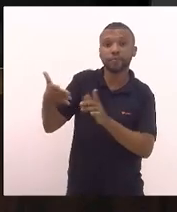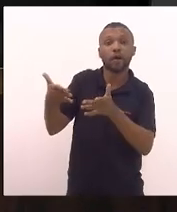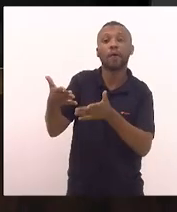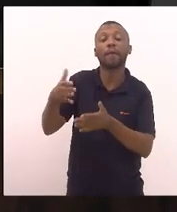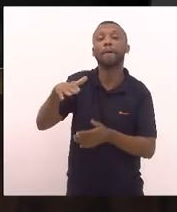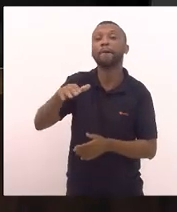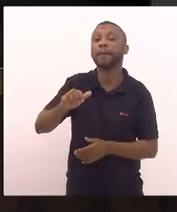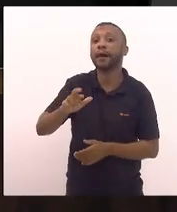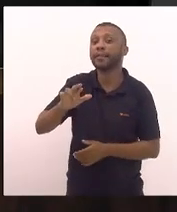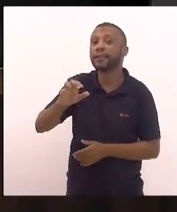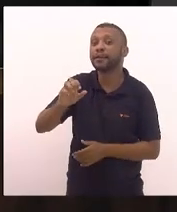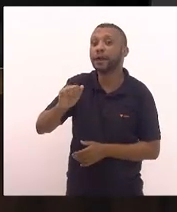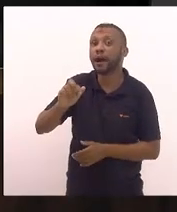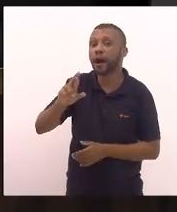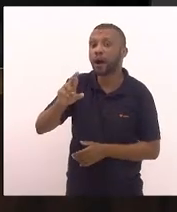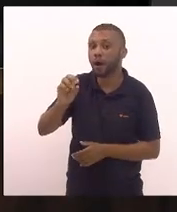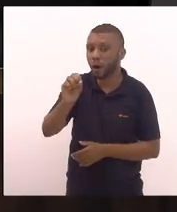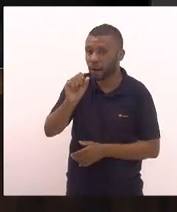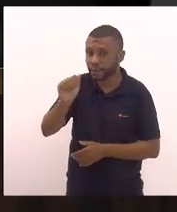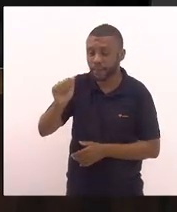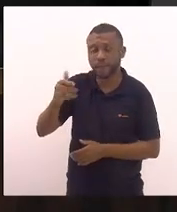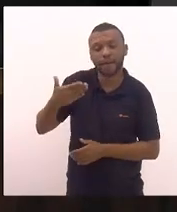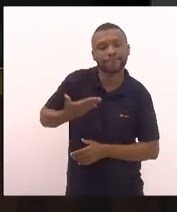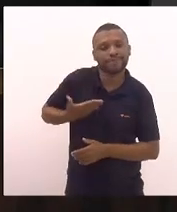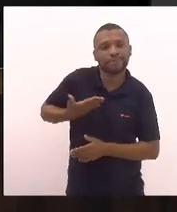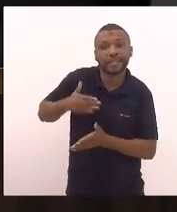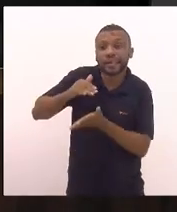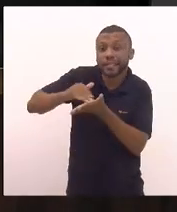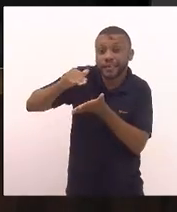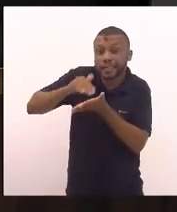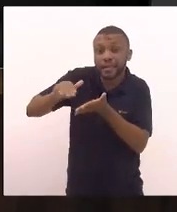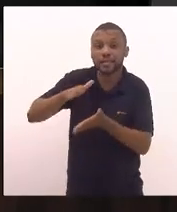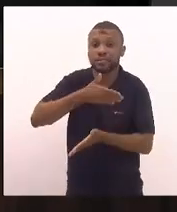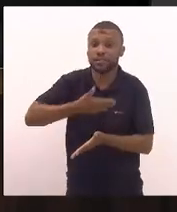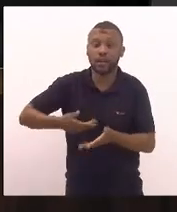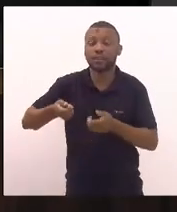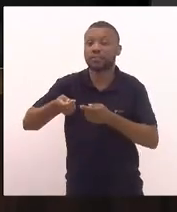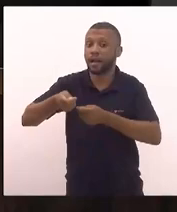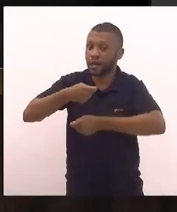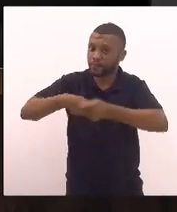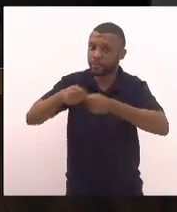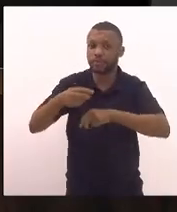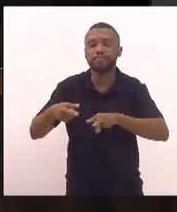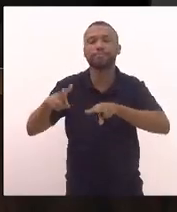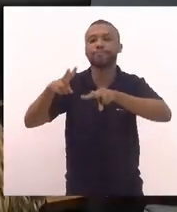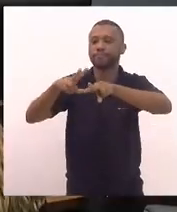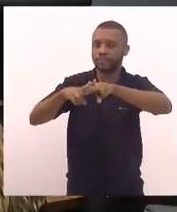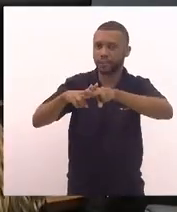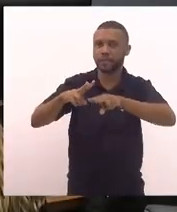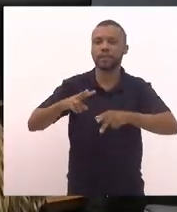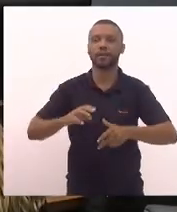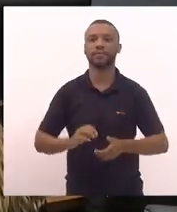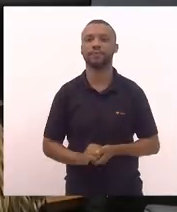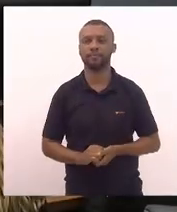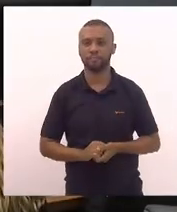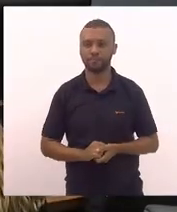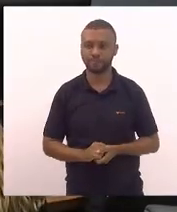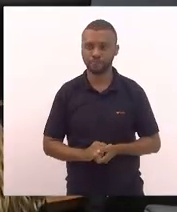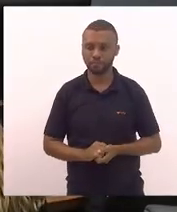Maria Rosa, minha querida secretária de Estado de Administração Penitenciária.